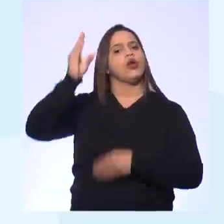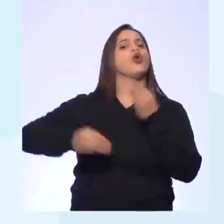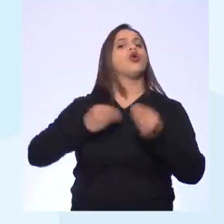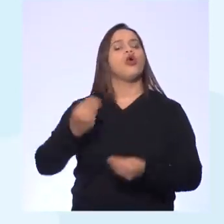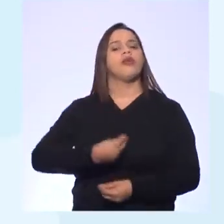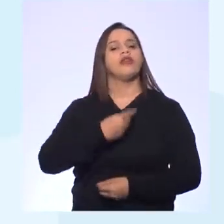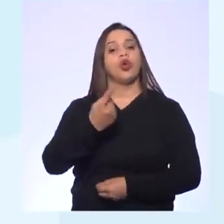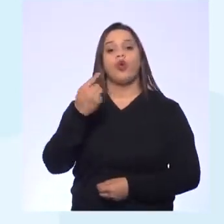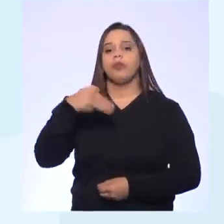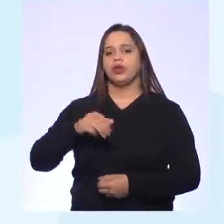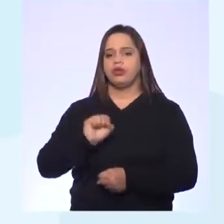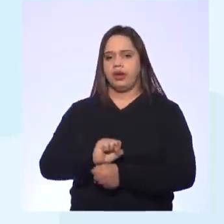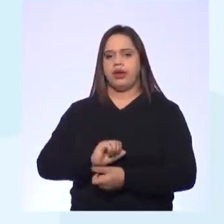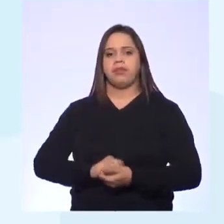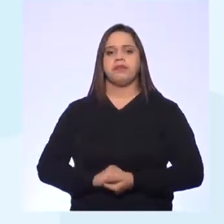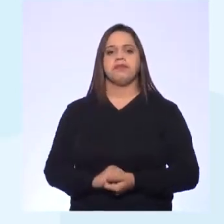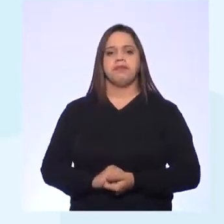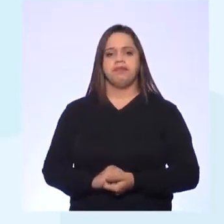1 minuto.